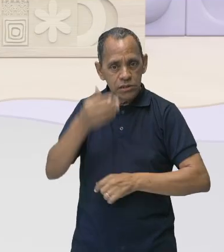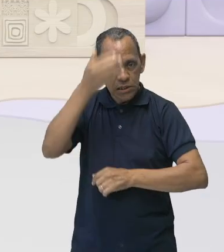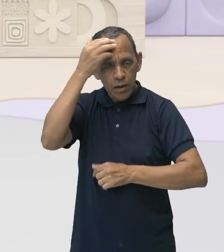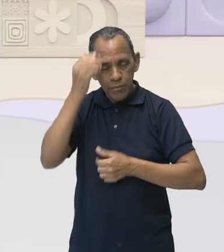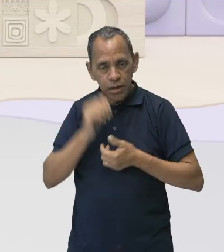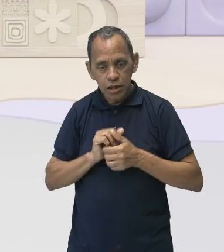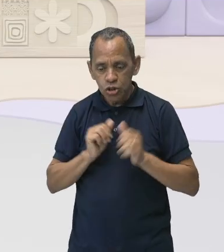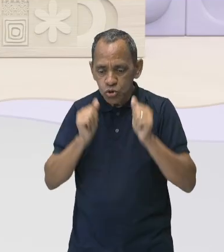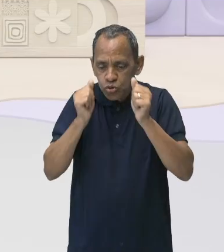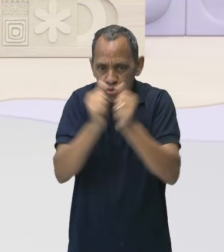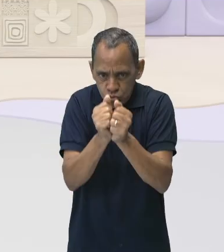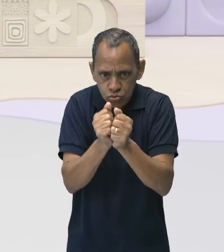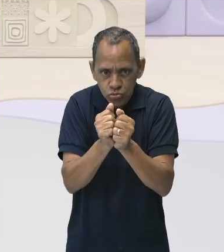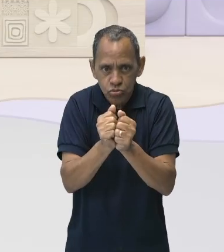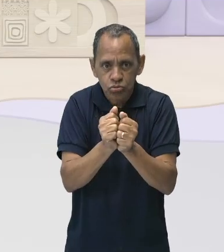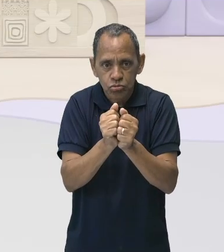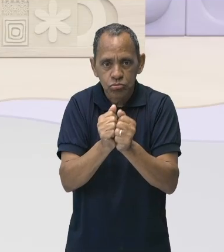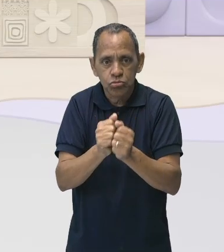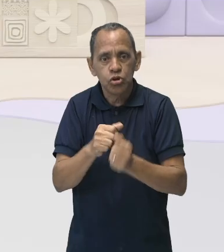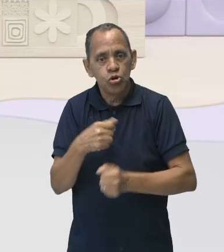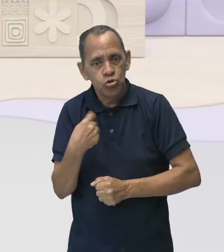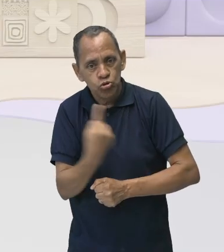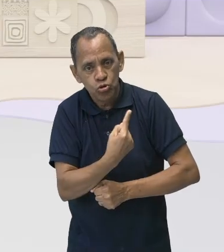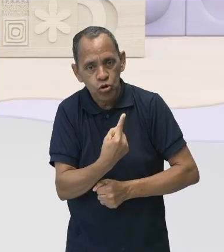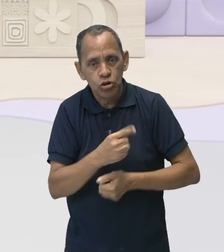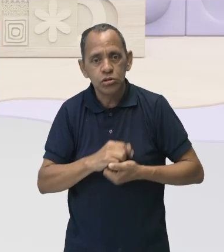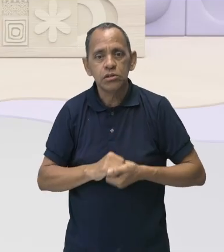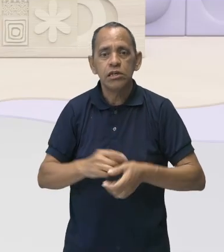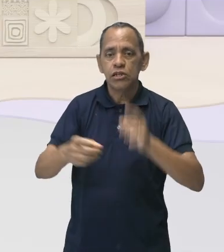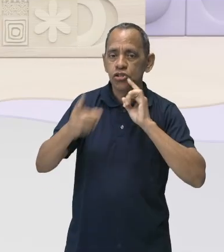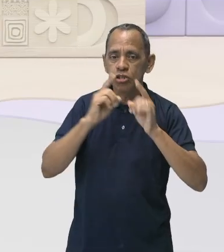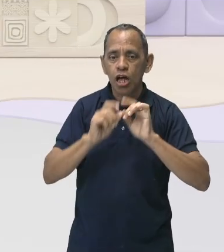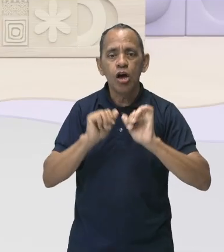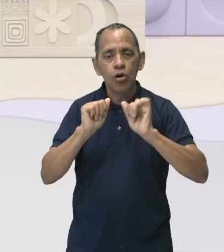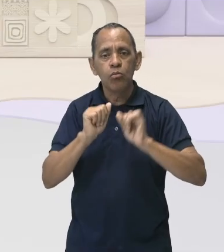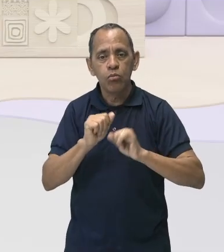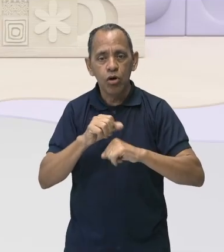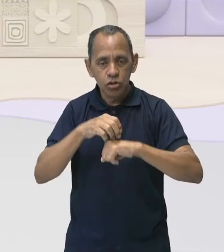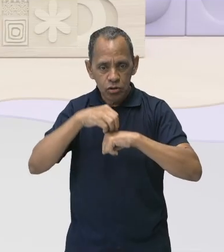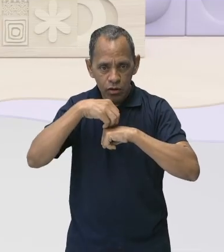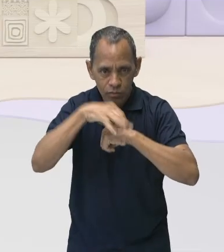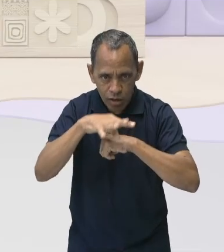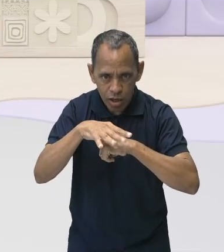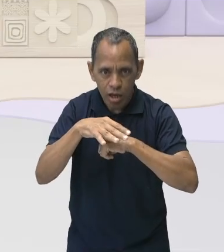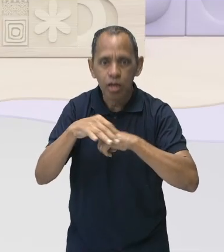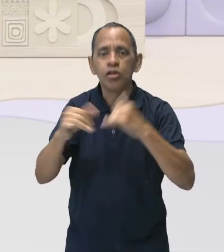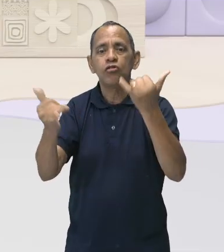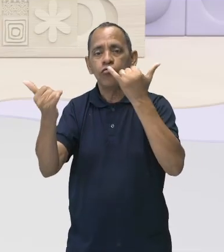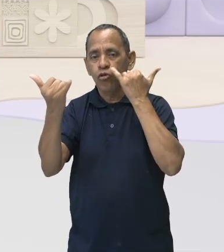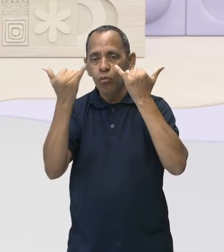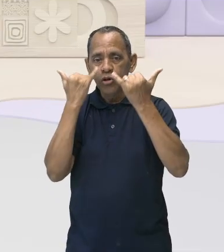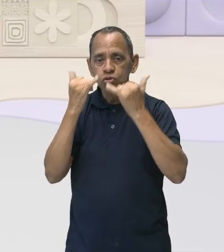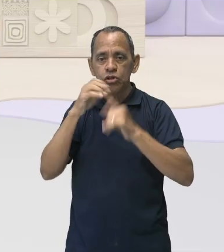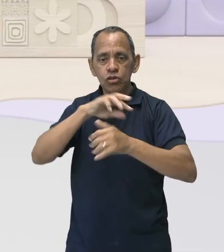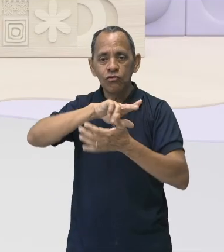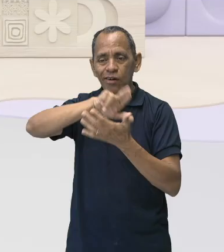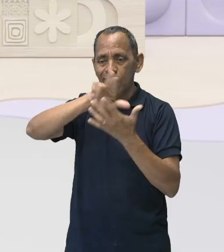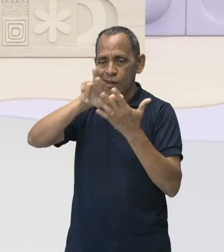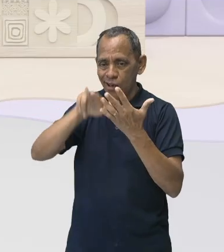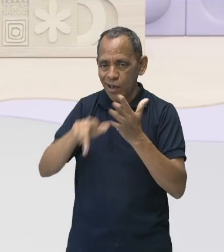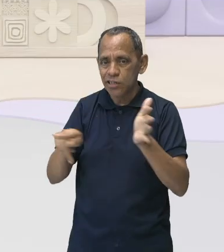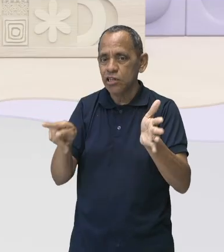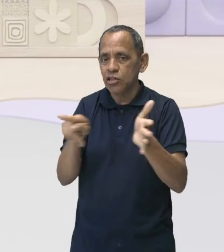caminhada, mas que, acima de tudo, esse diálogo pode fornecer importantes intuições para os seus